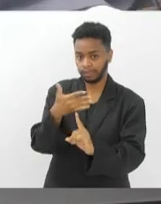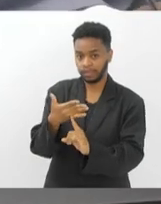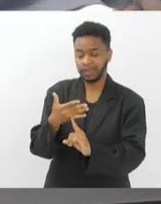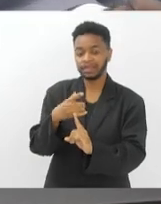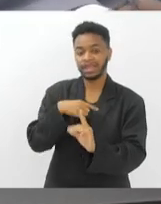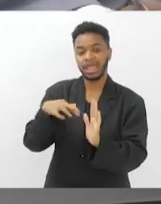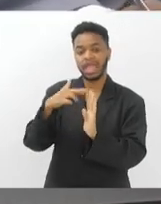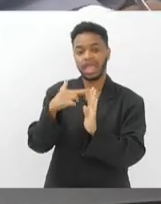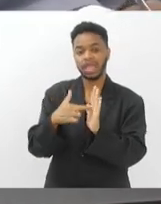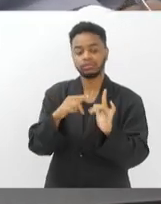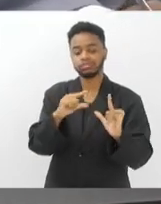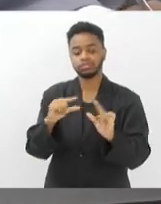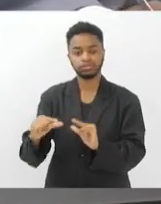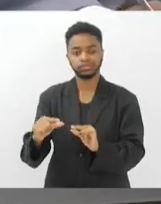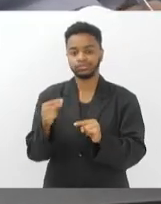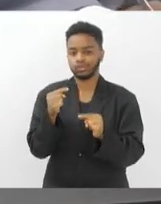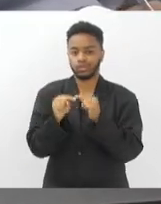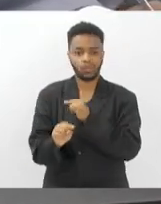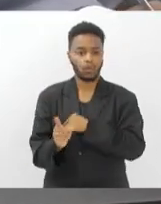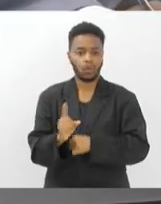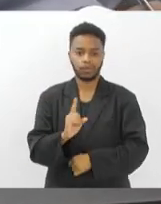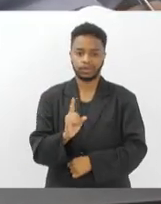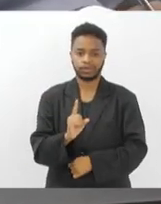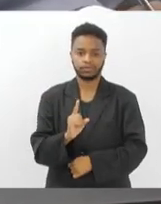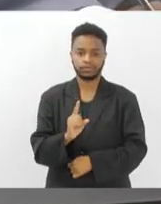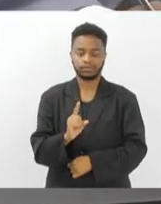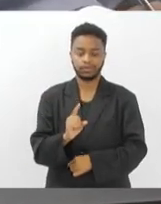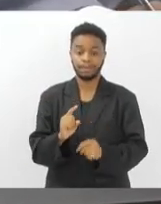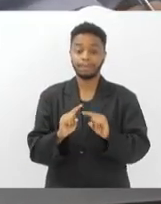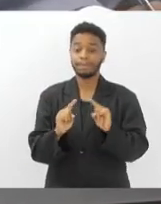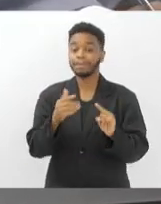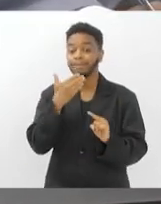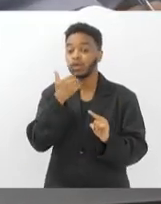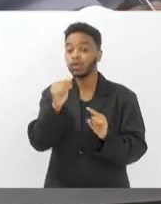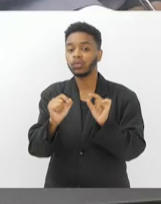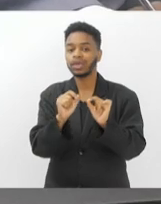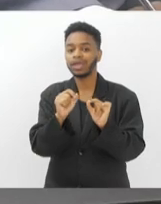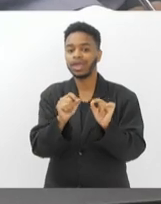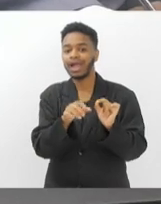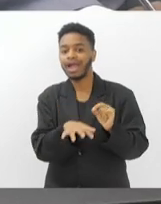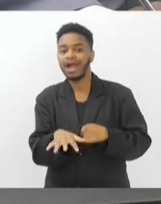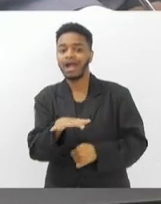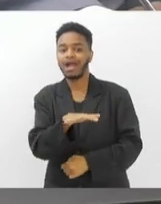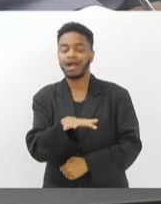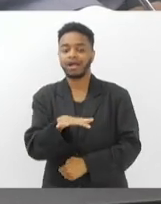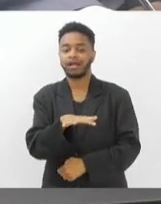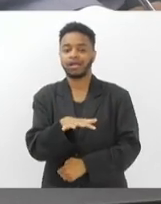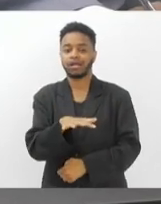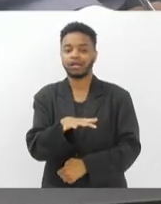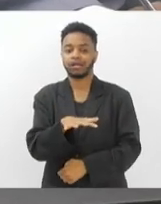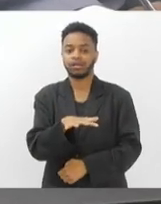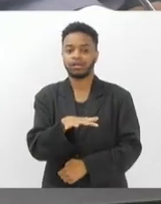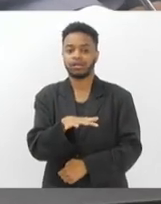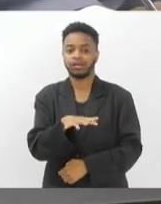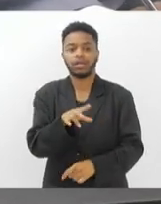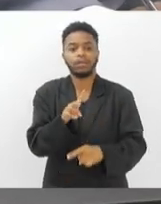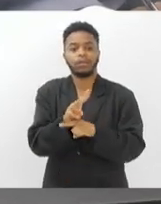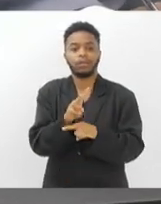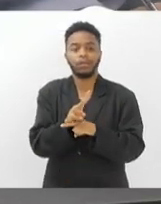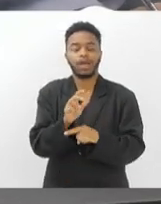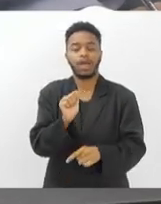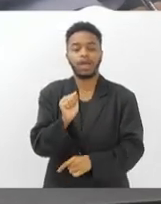parque, não é adequado. Mas sim é adequado para a área de preservação,